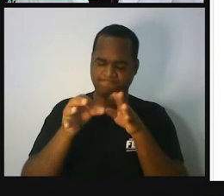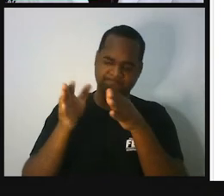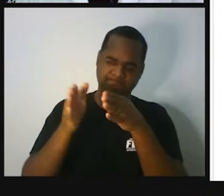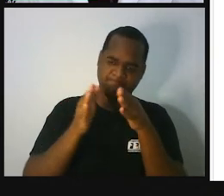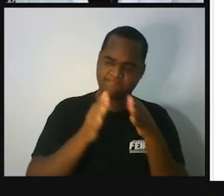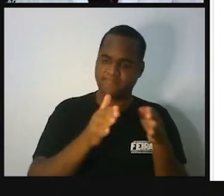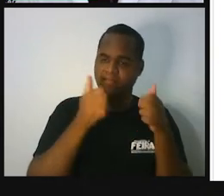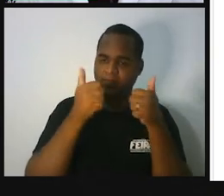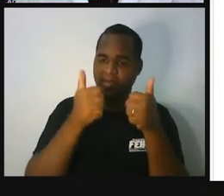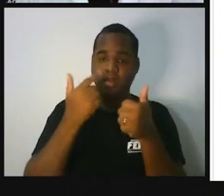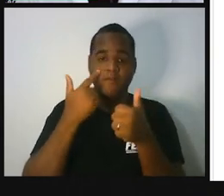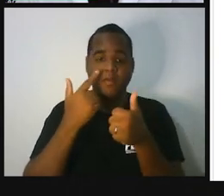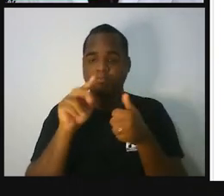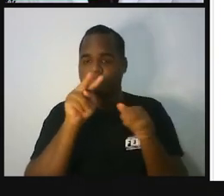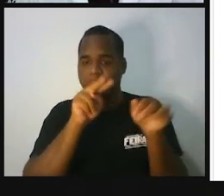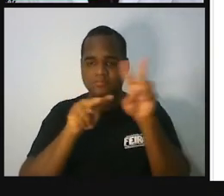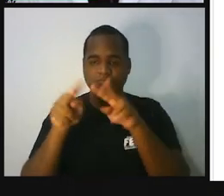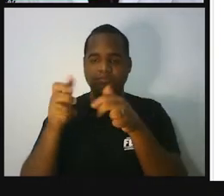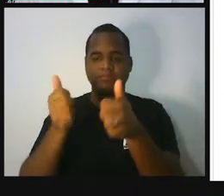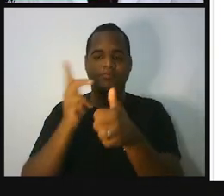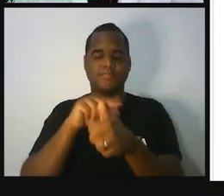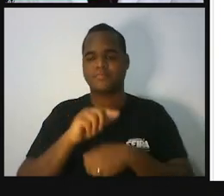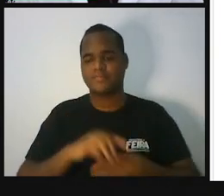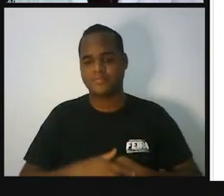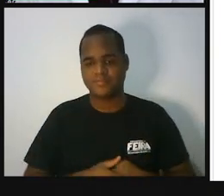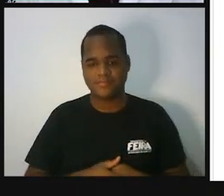bacana de enxergar